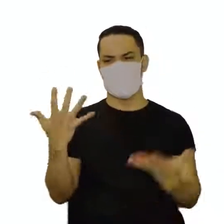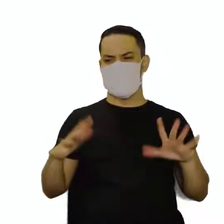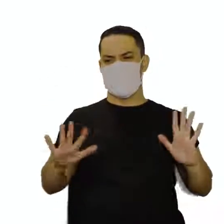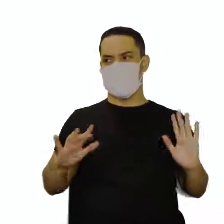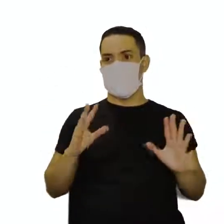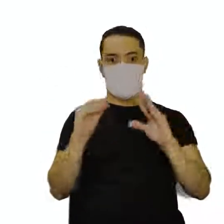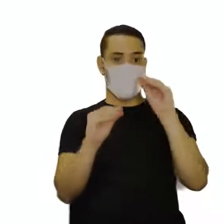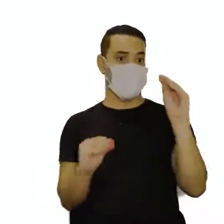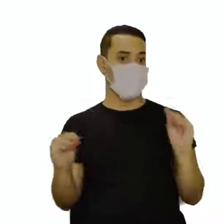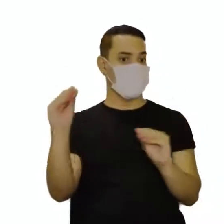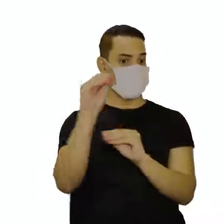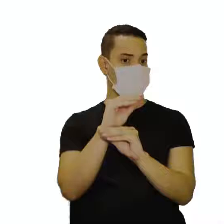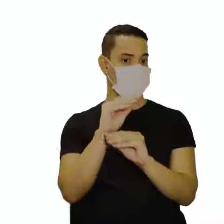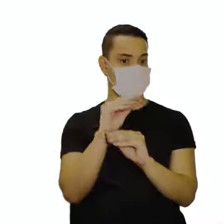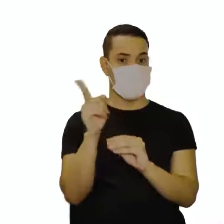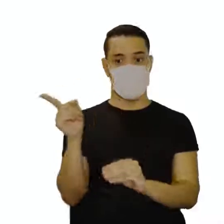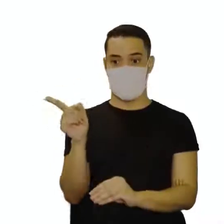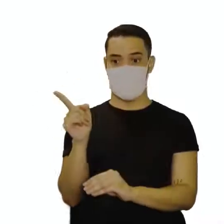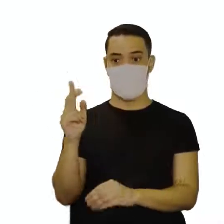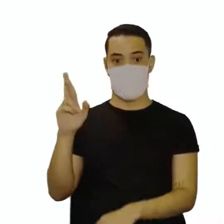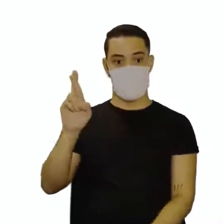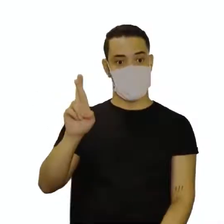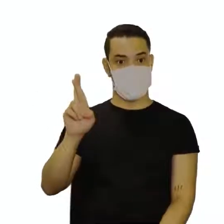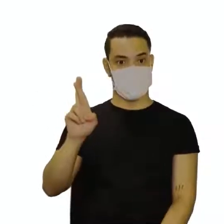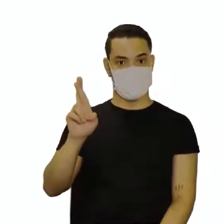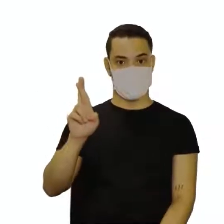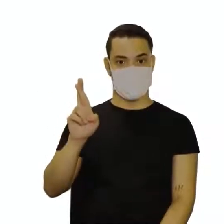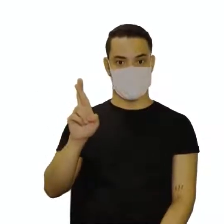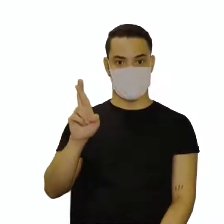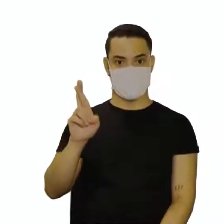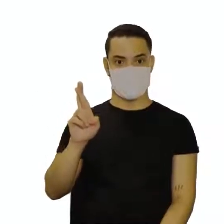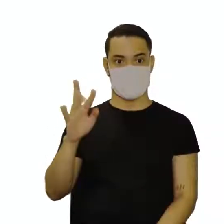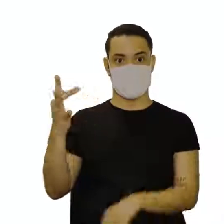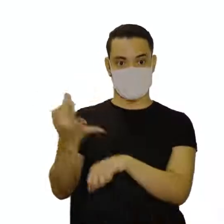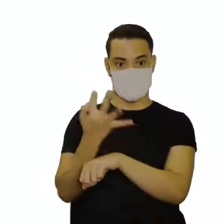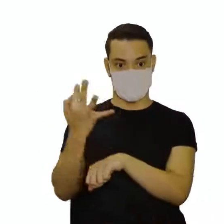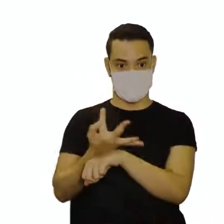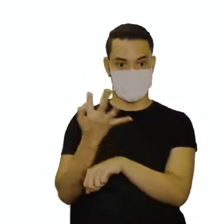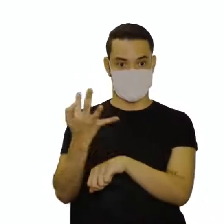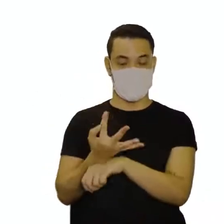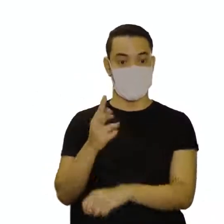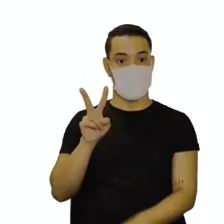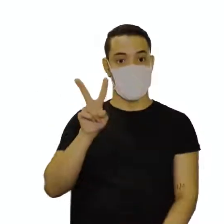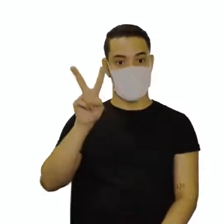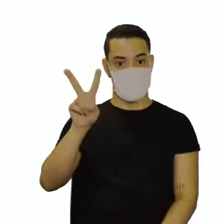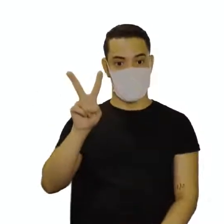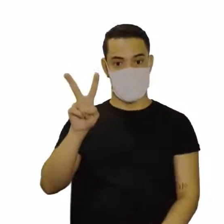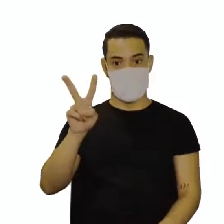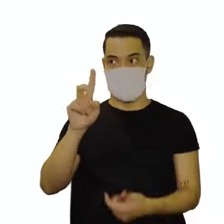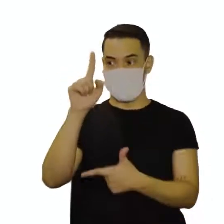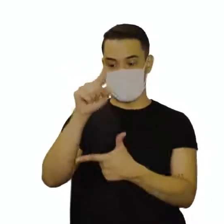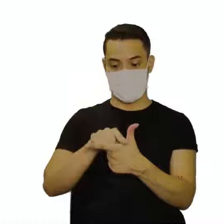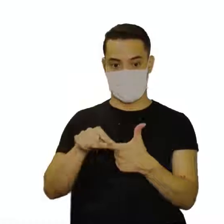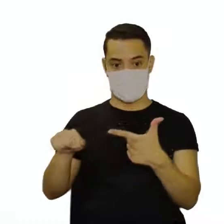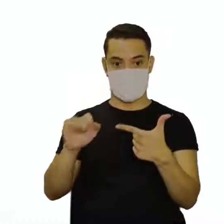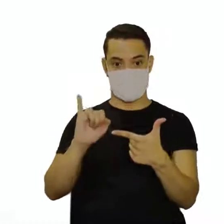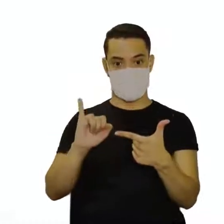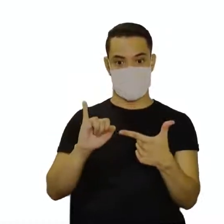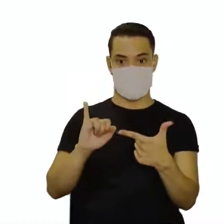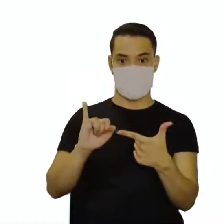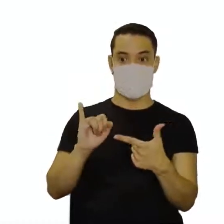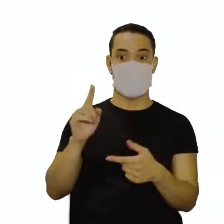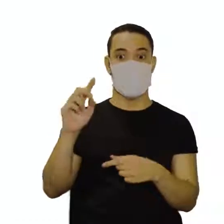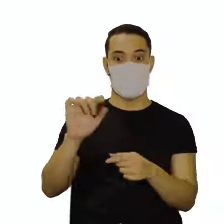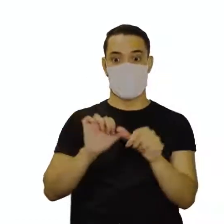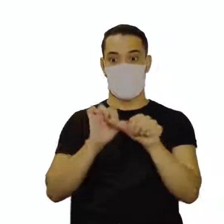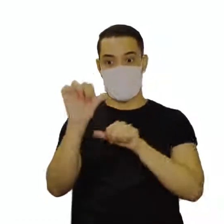a tensão. Eu quero a resistência. Olha como é que fica, o V, ele está dividindo o I. Então